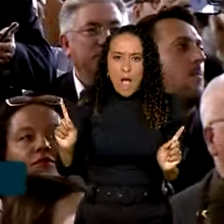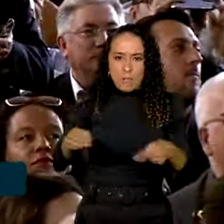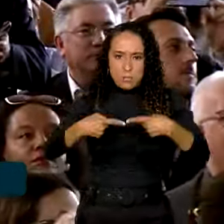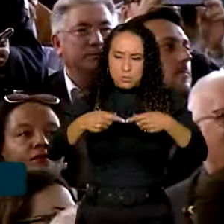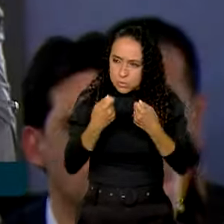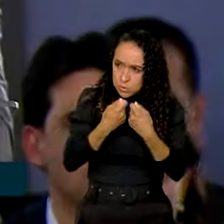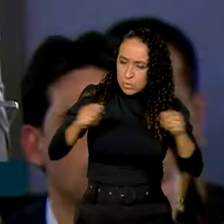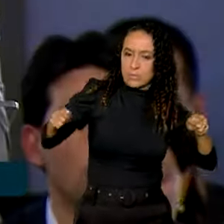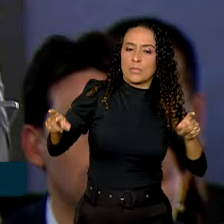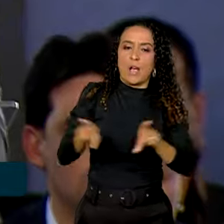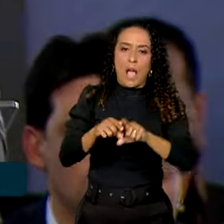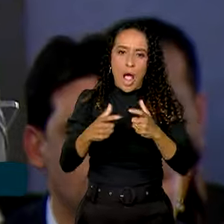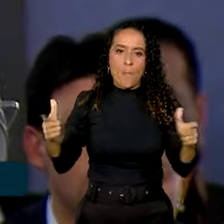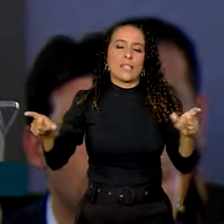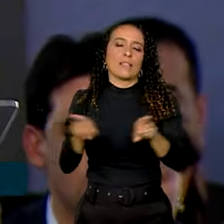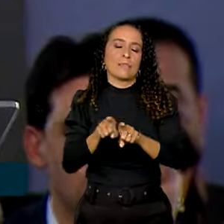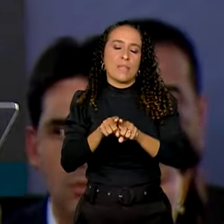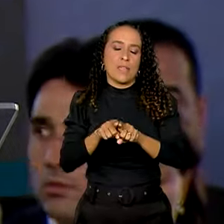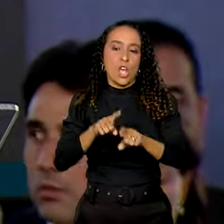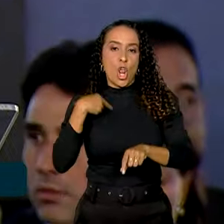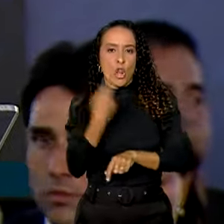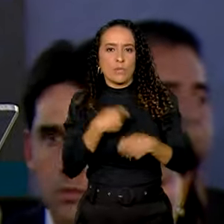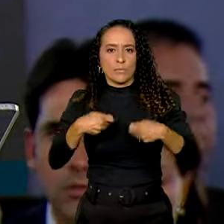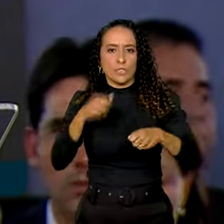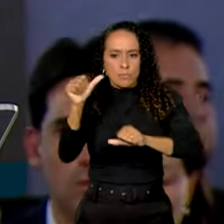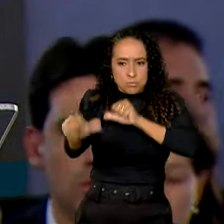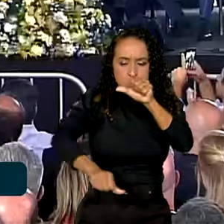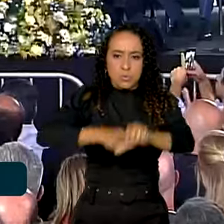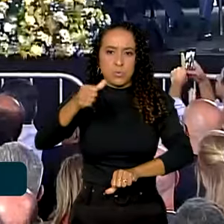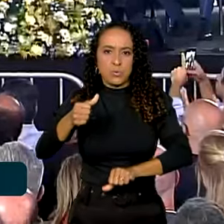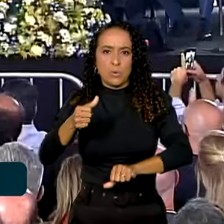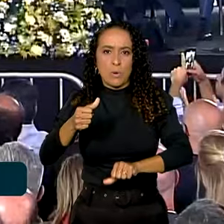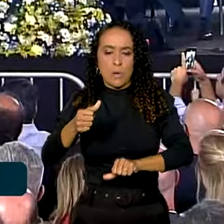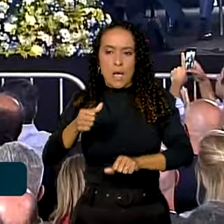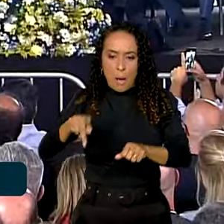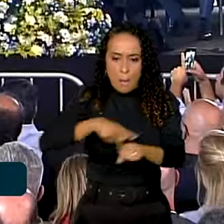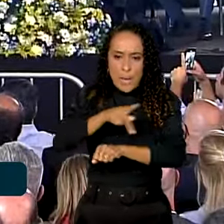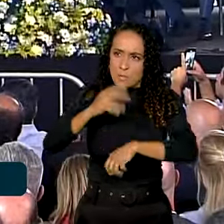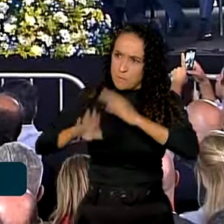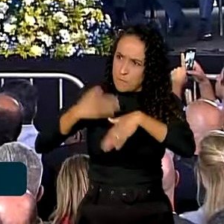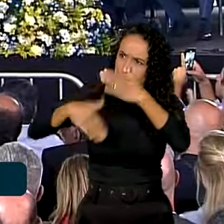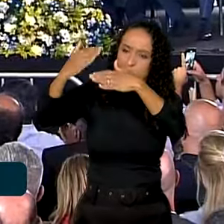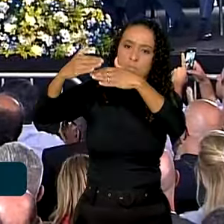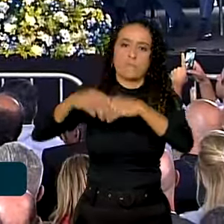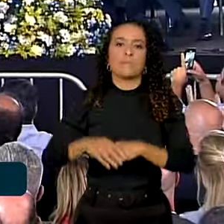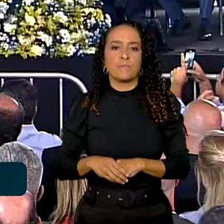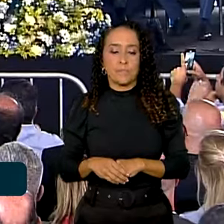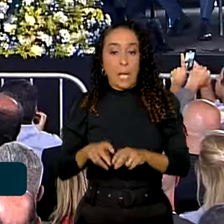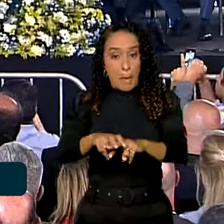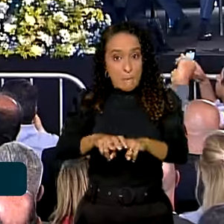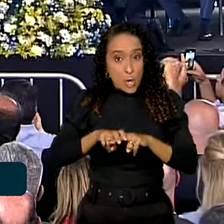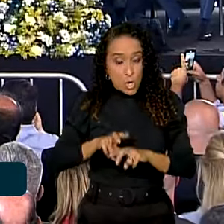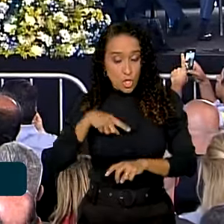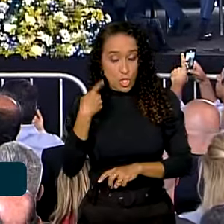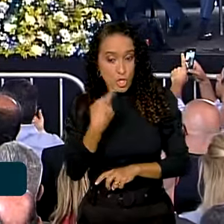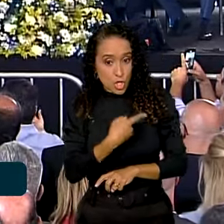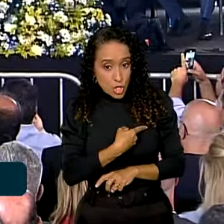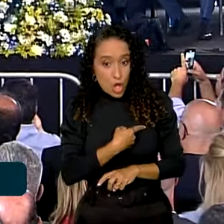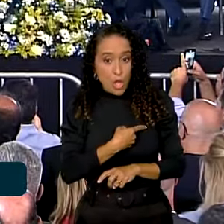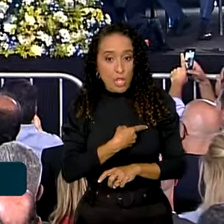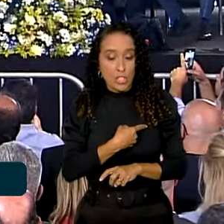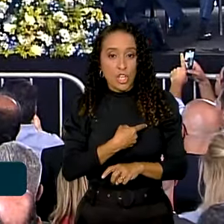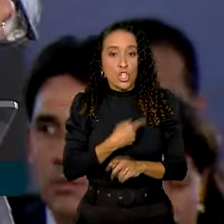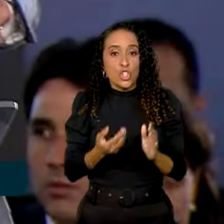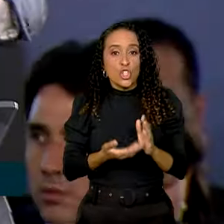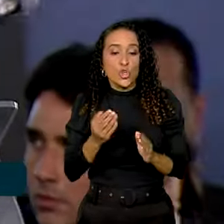Nós precisamos nos transformar num país altamente desenvolvido. E é por isso que nós tiramos esse